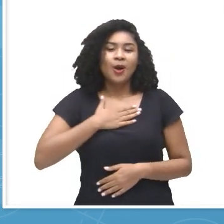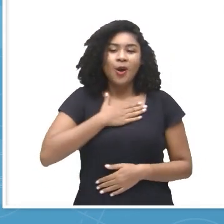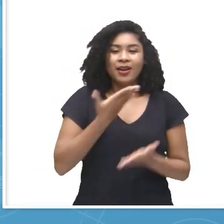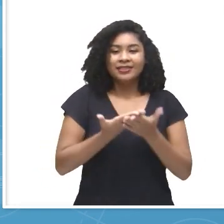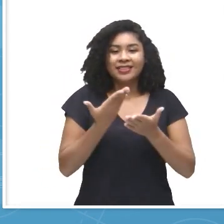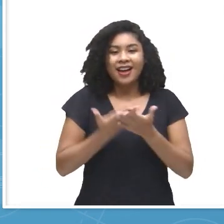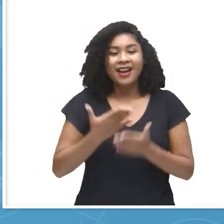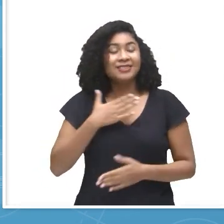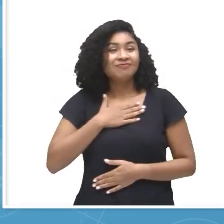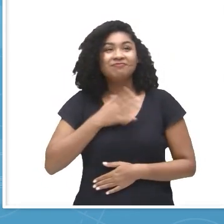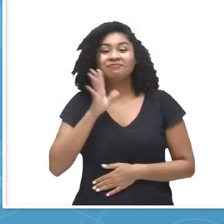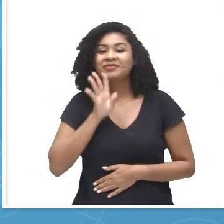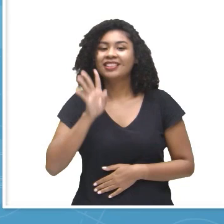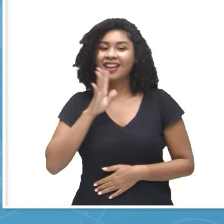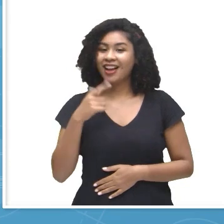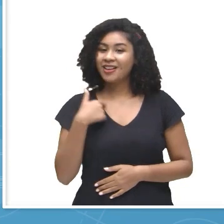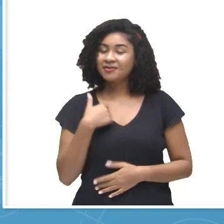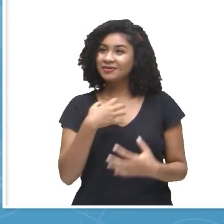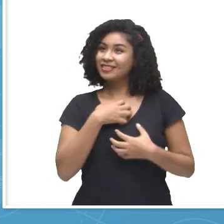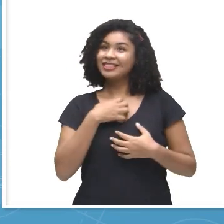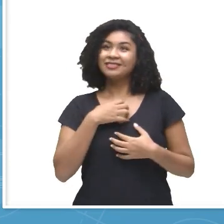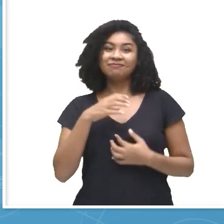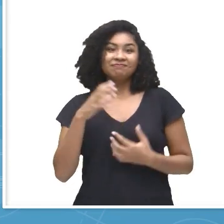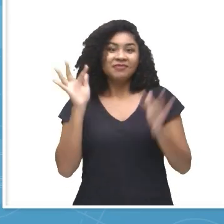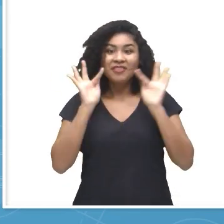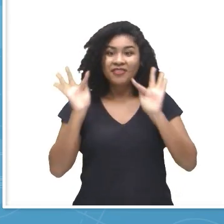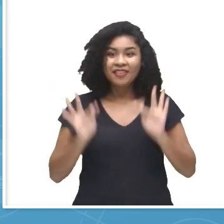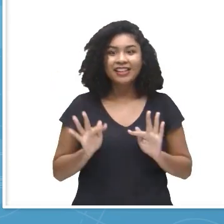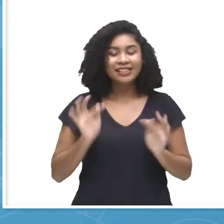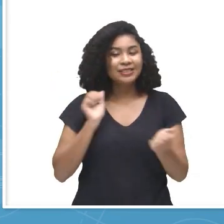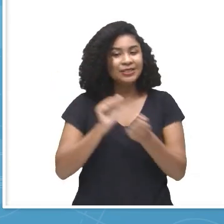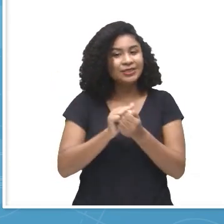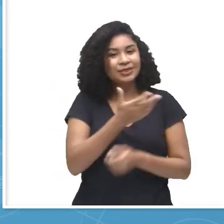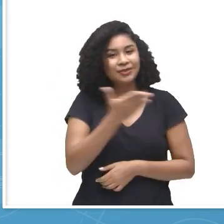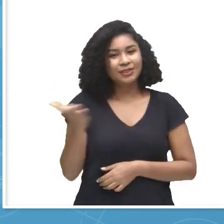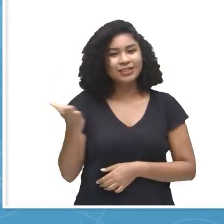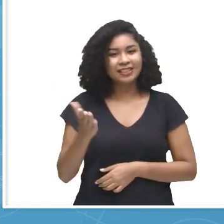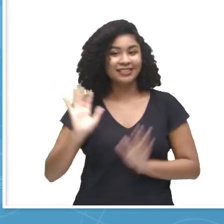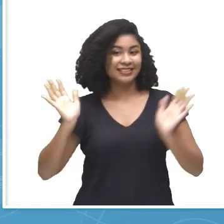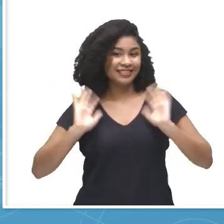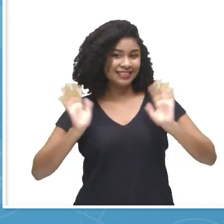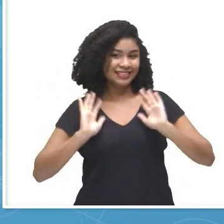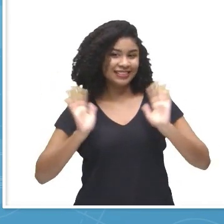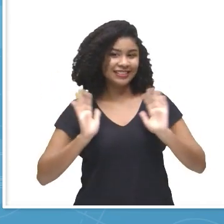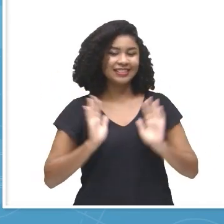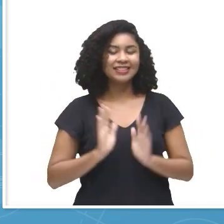aula. Eu me diverti muito aqui com vocês e a gente se encontra na próxima aula.